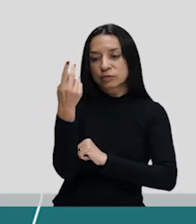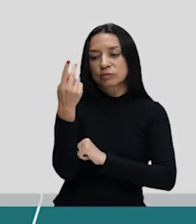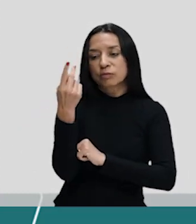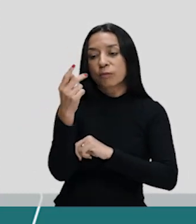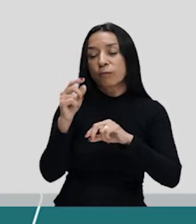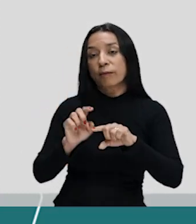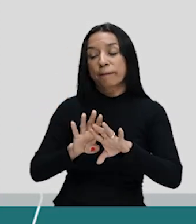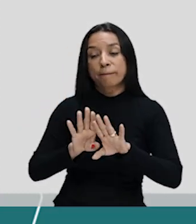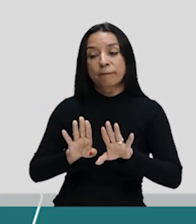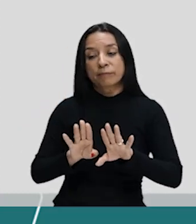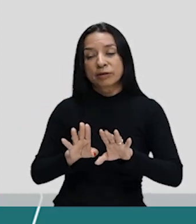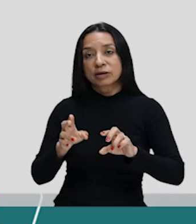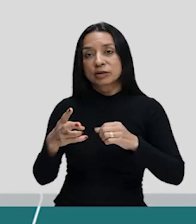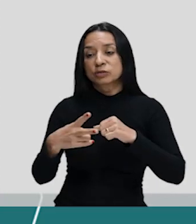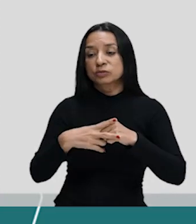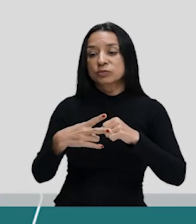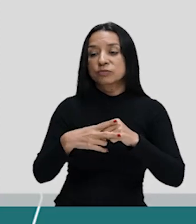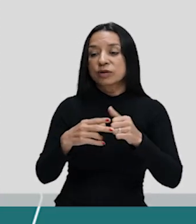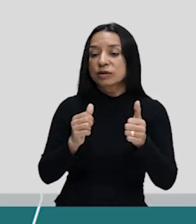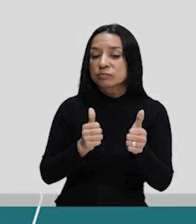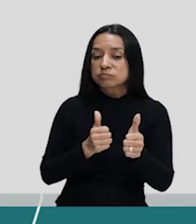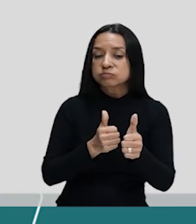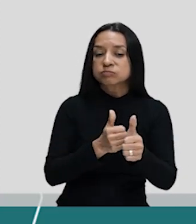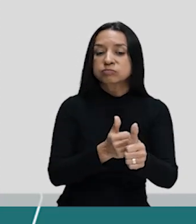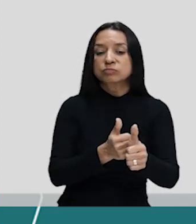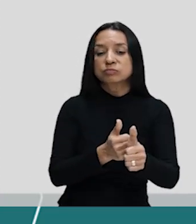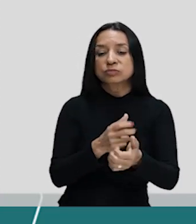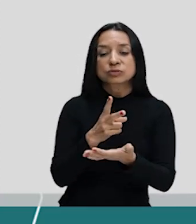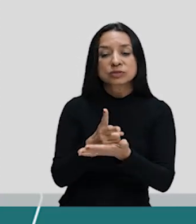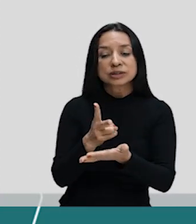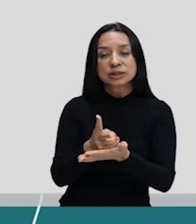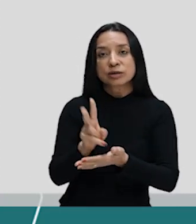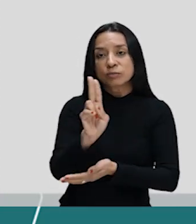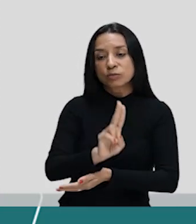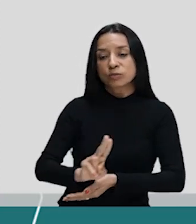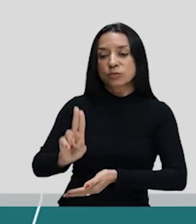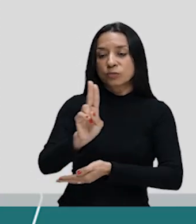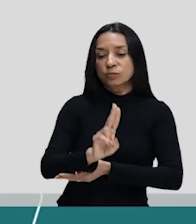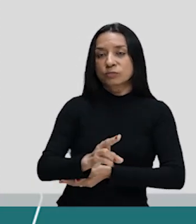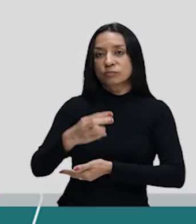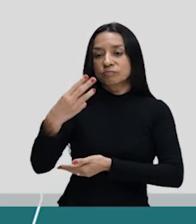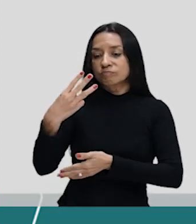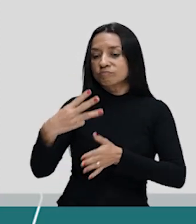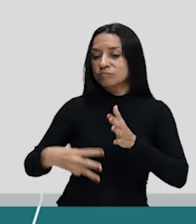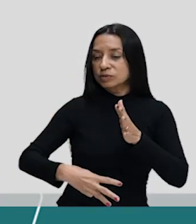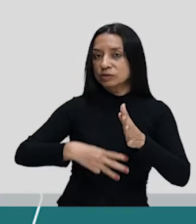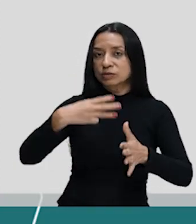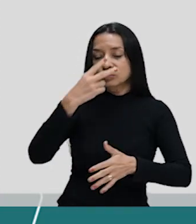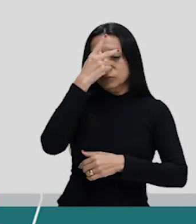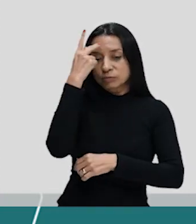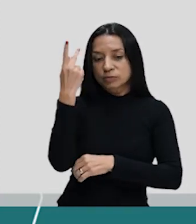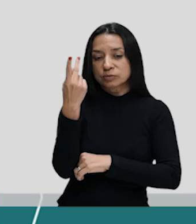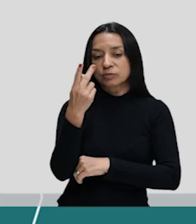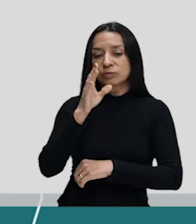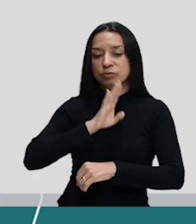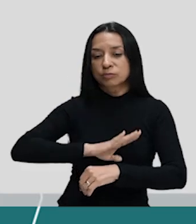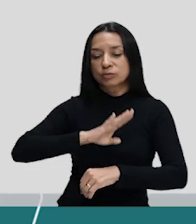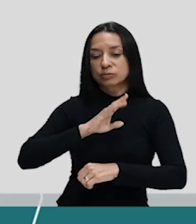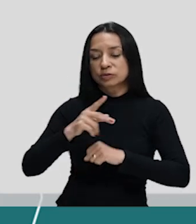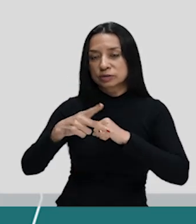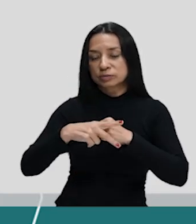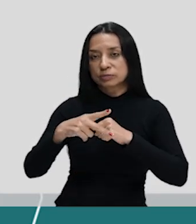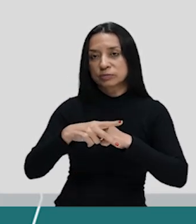que os acompanha está sempre empregado na terceira pessoa. No português, esses